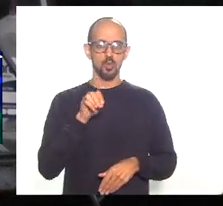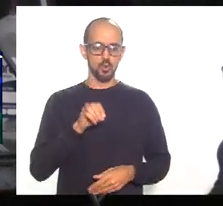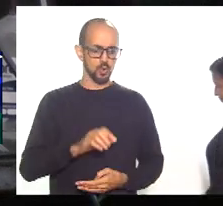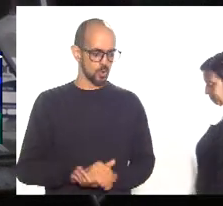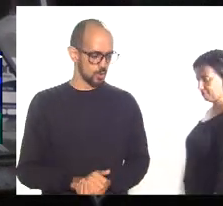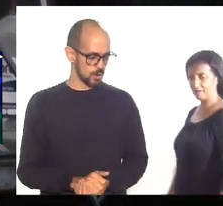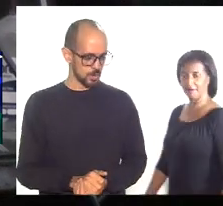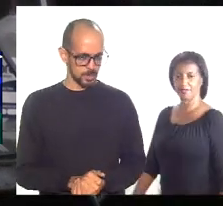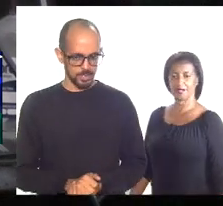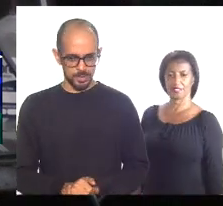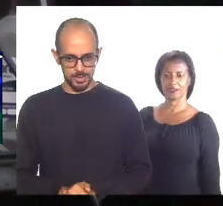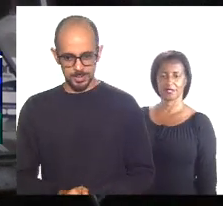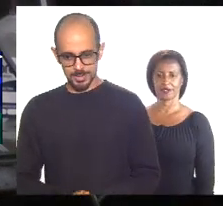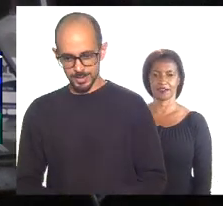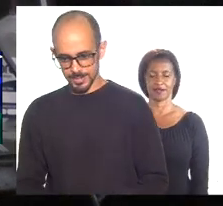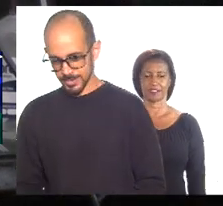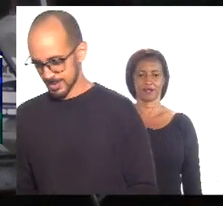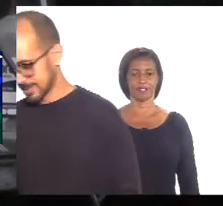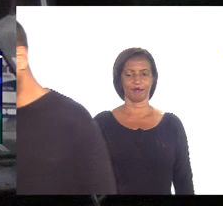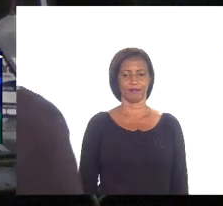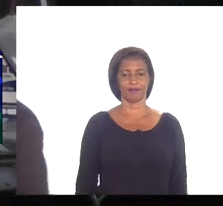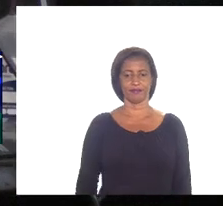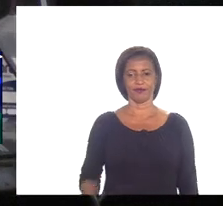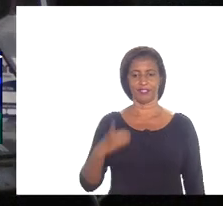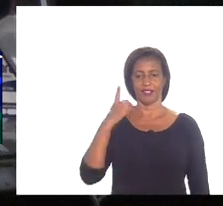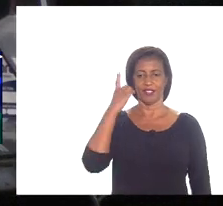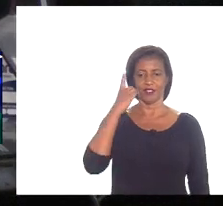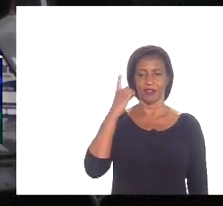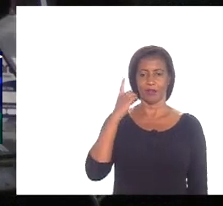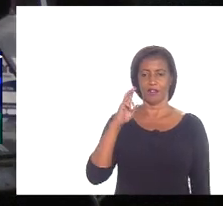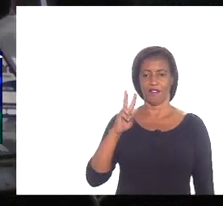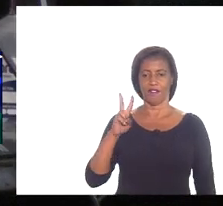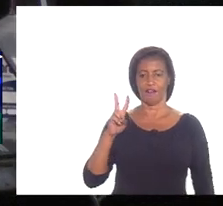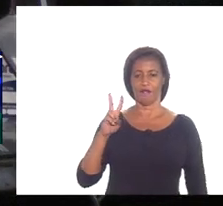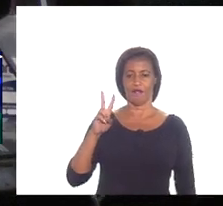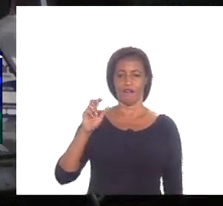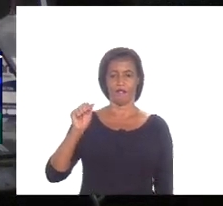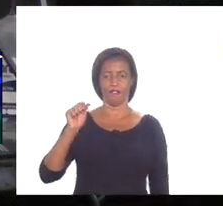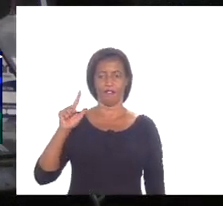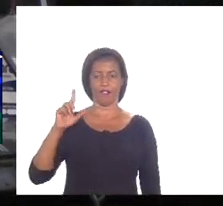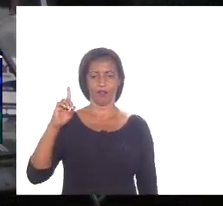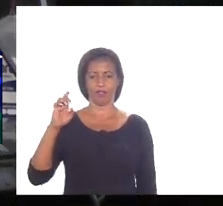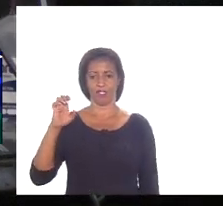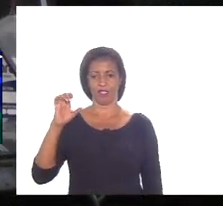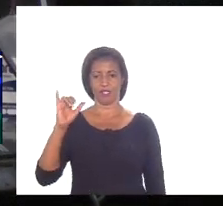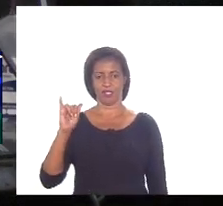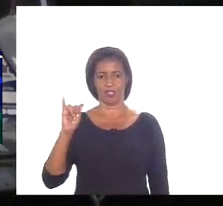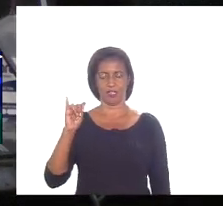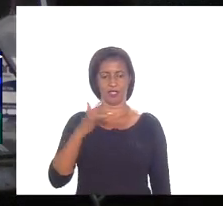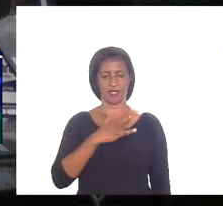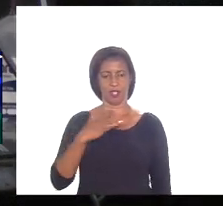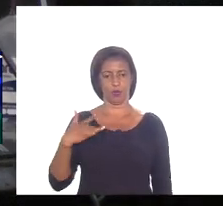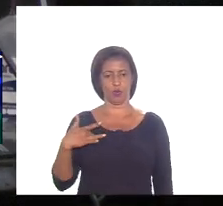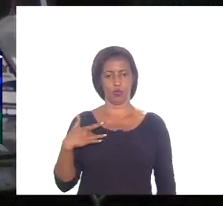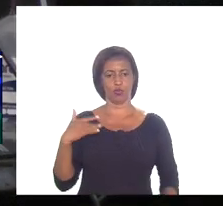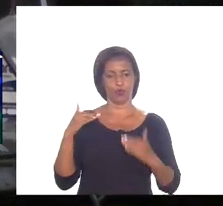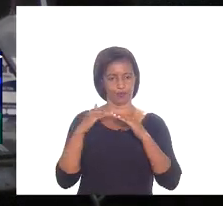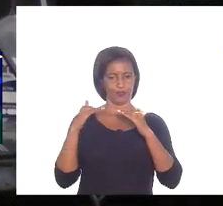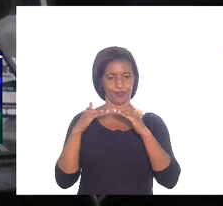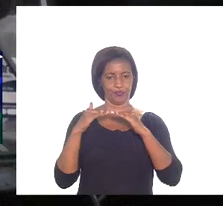o deputado Val do Ceasa Deputado Valdeci da Saúde votou a favorável no grupo